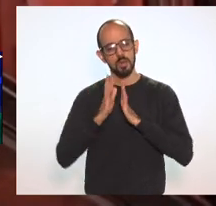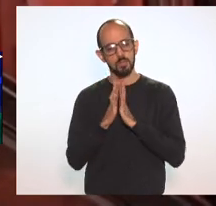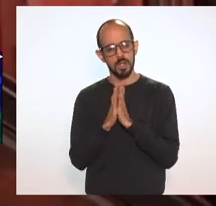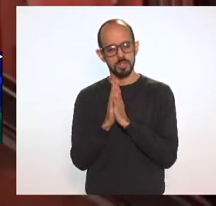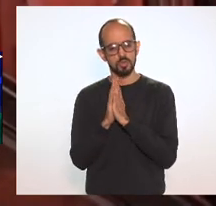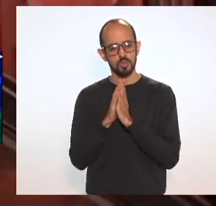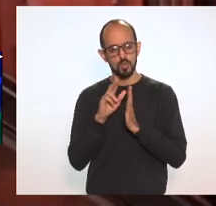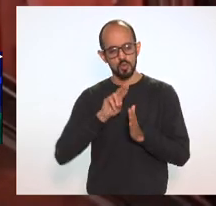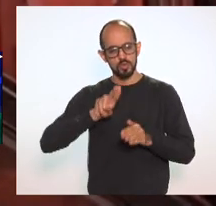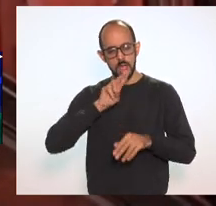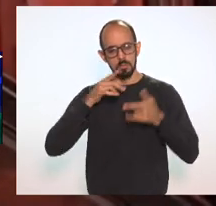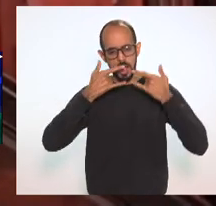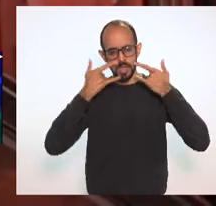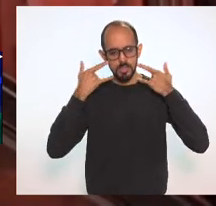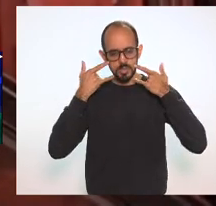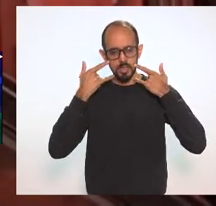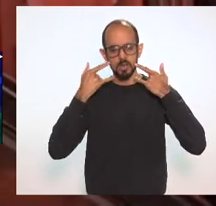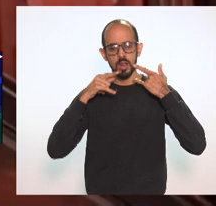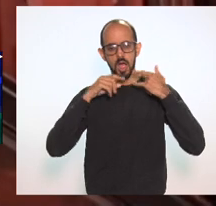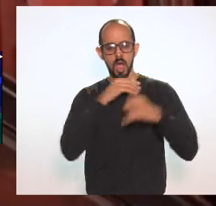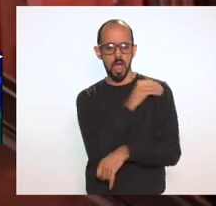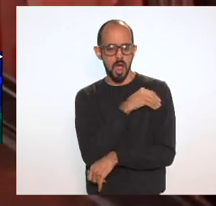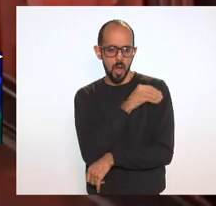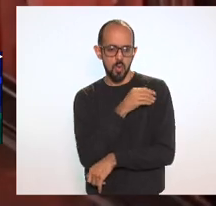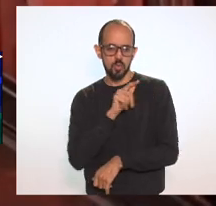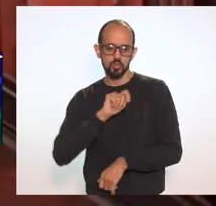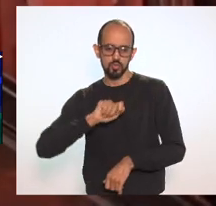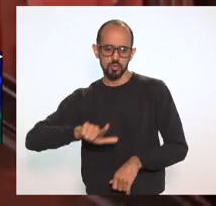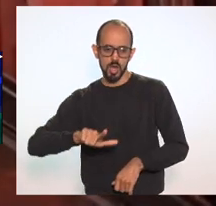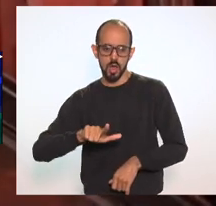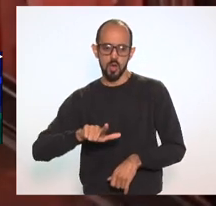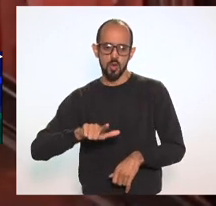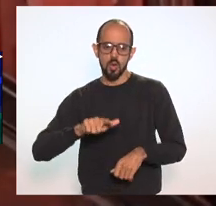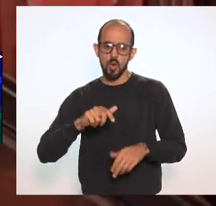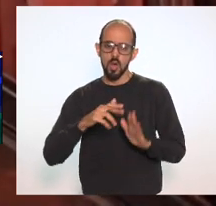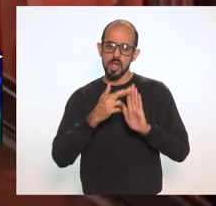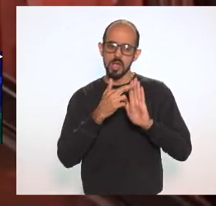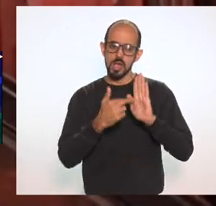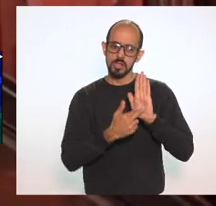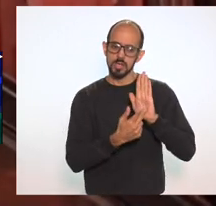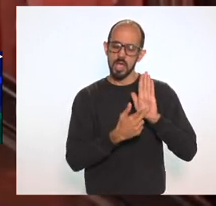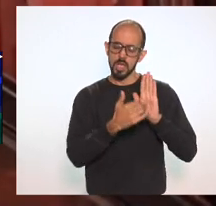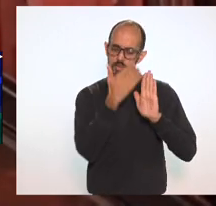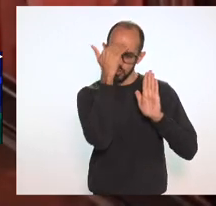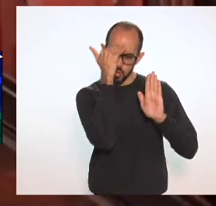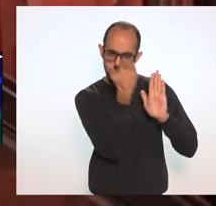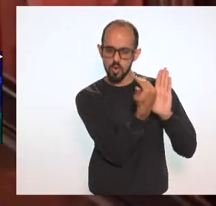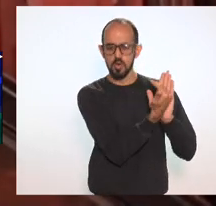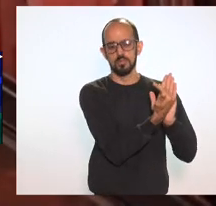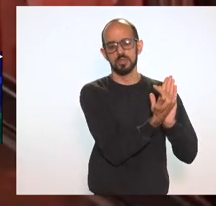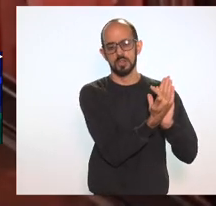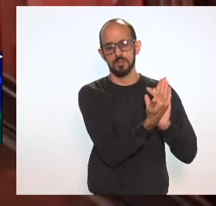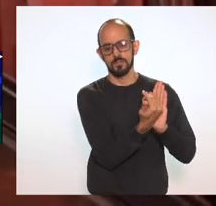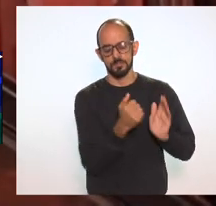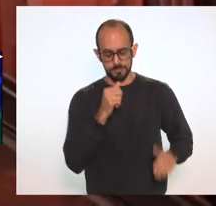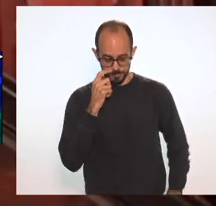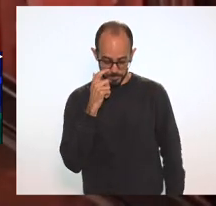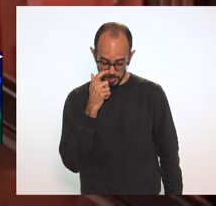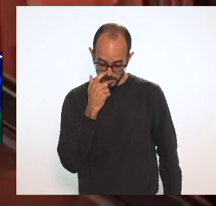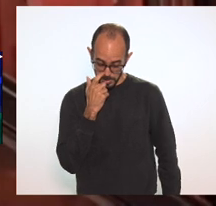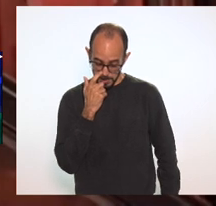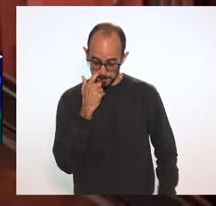usar máscaras o álcool em gel né enfim vai descer todos os protocolos sanitários e